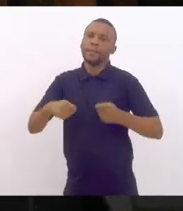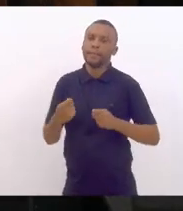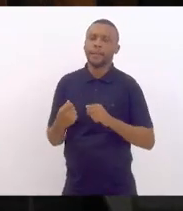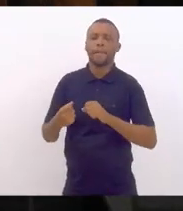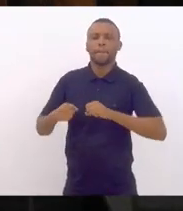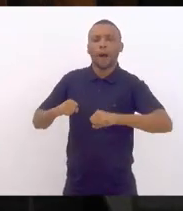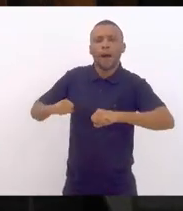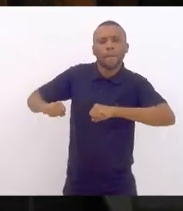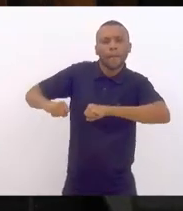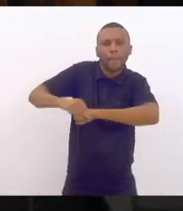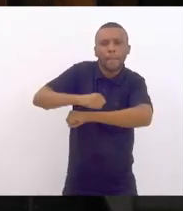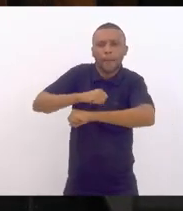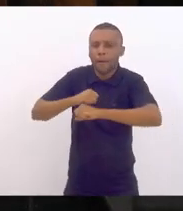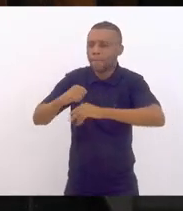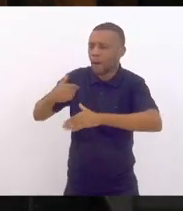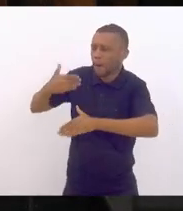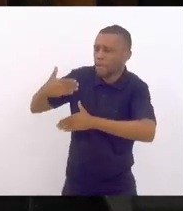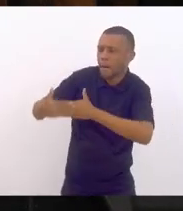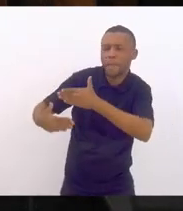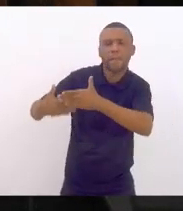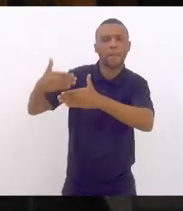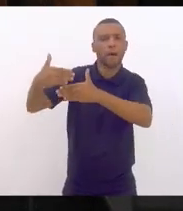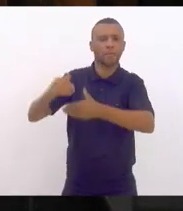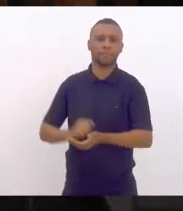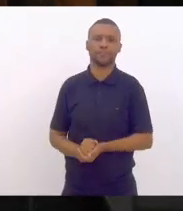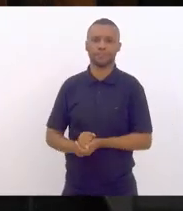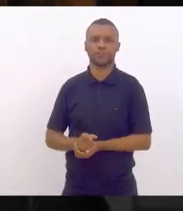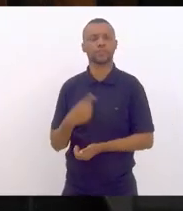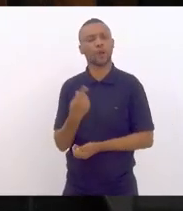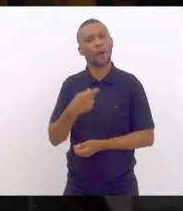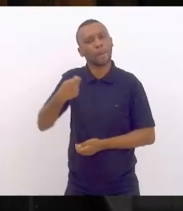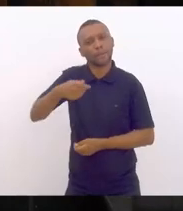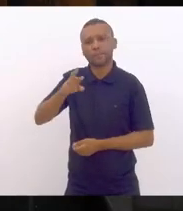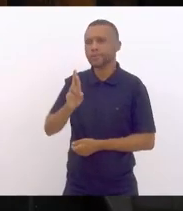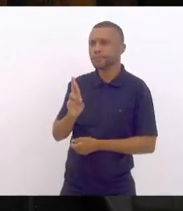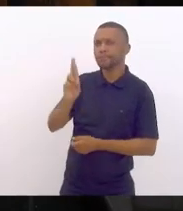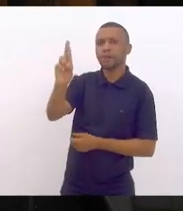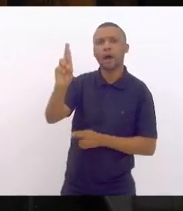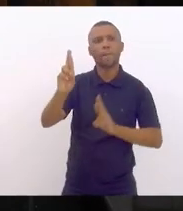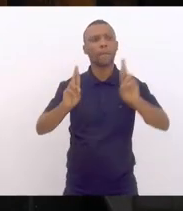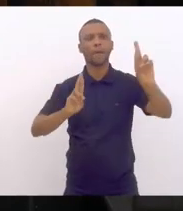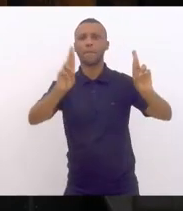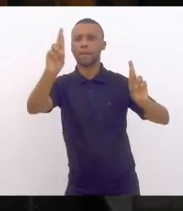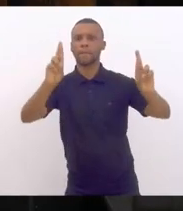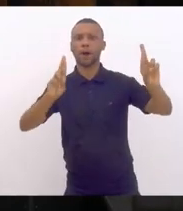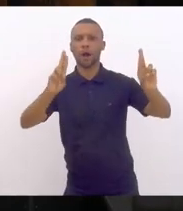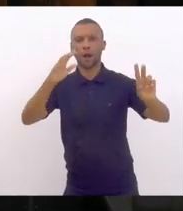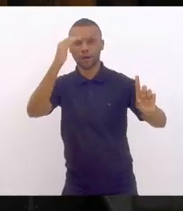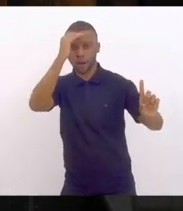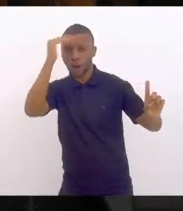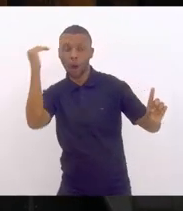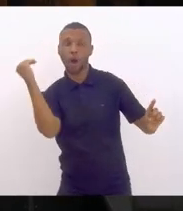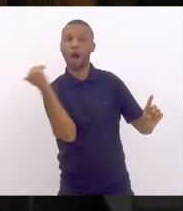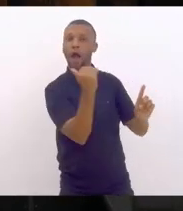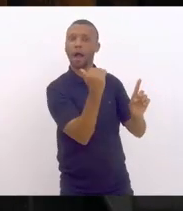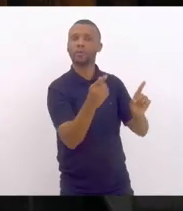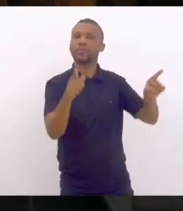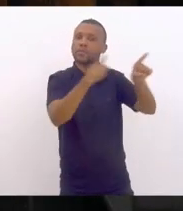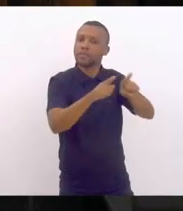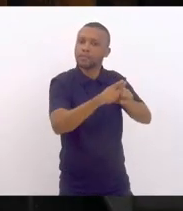muito precisamos de dirigentes honrados e